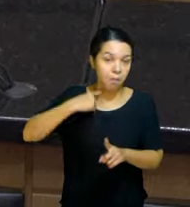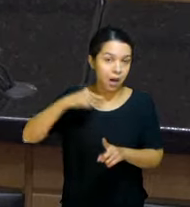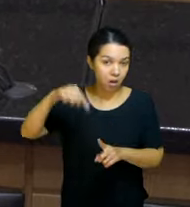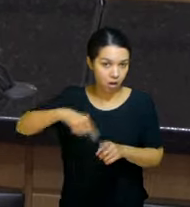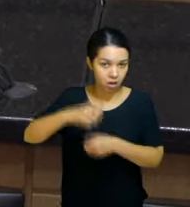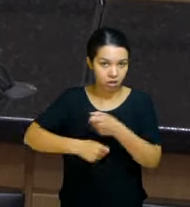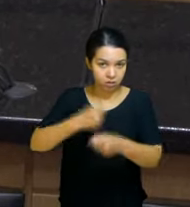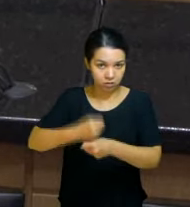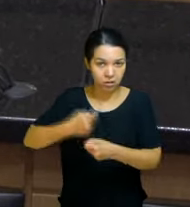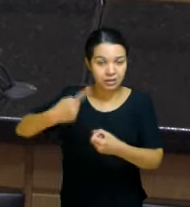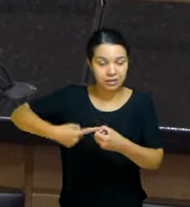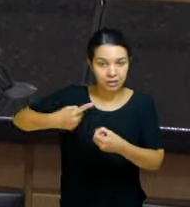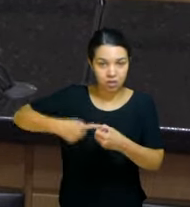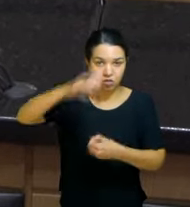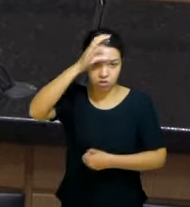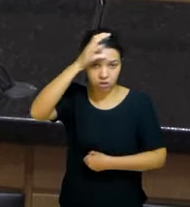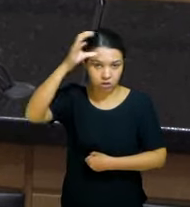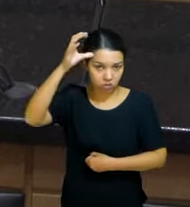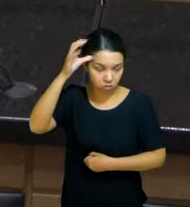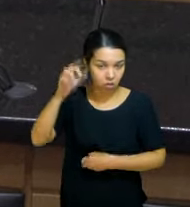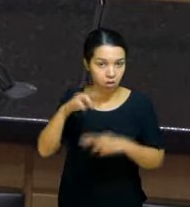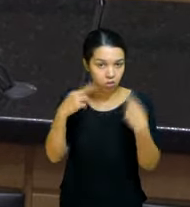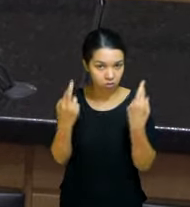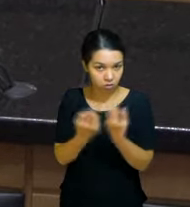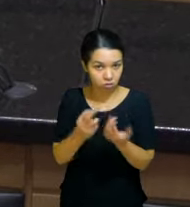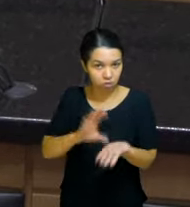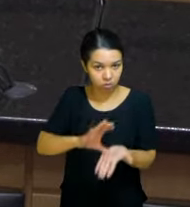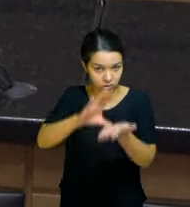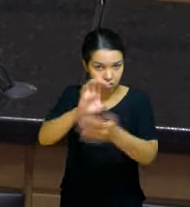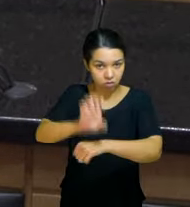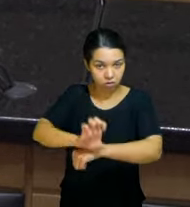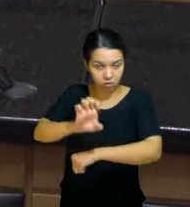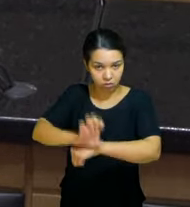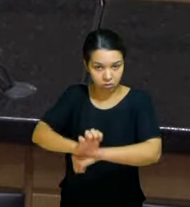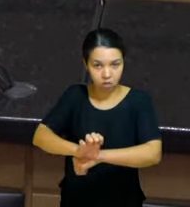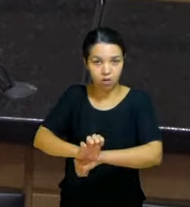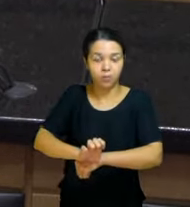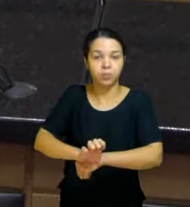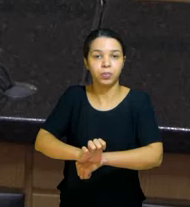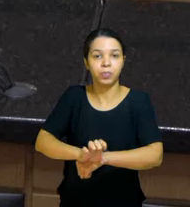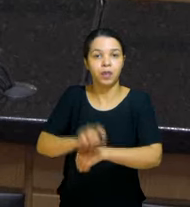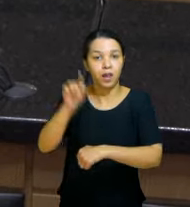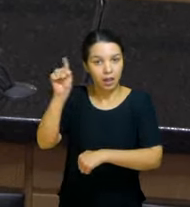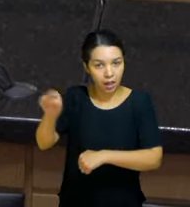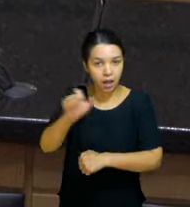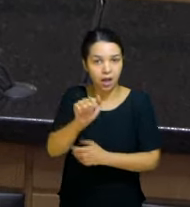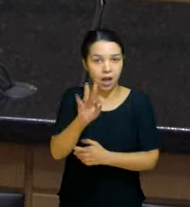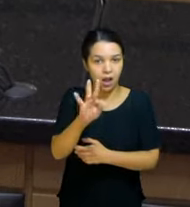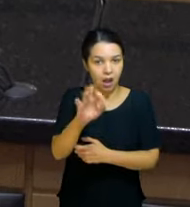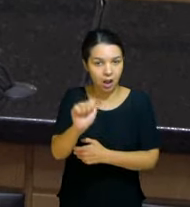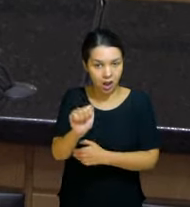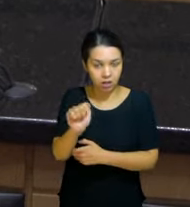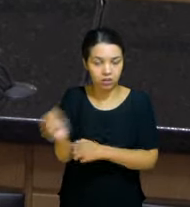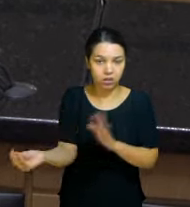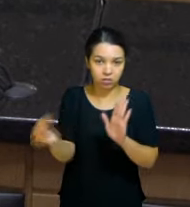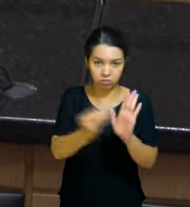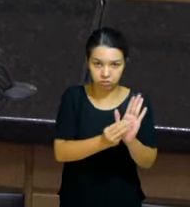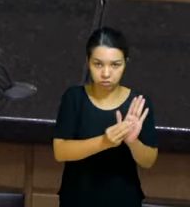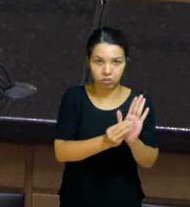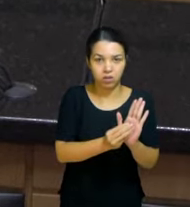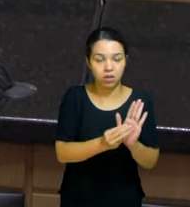cidade de Criciúma, numa reunião do Conselho Estadual de Esportes, isso está escrito lá na ata do Conselho, eu não estou inventando